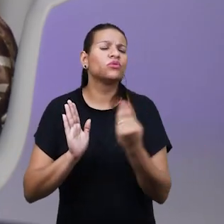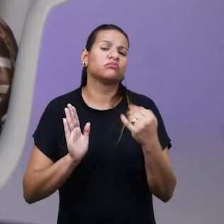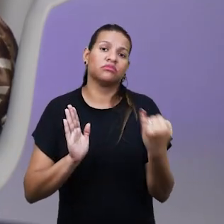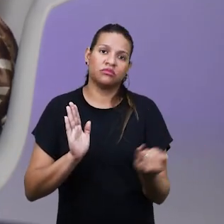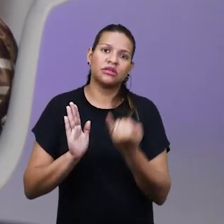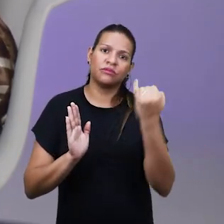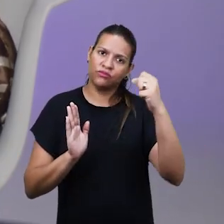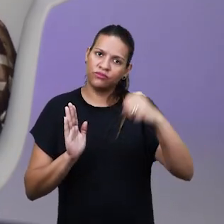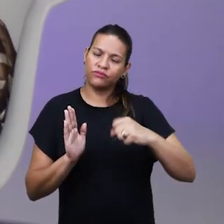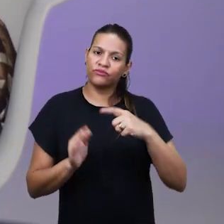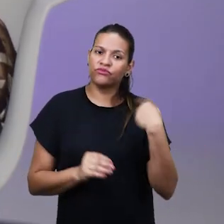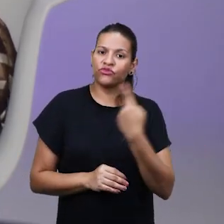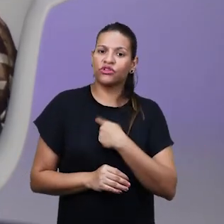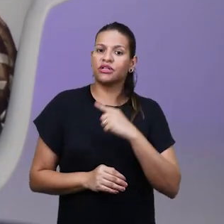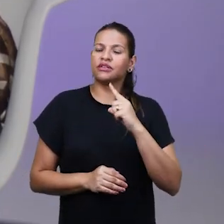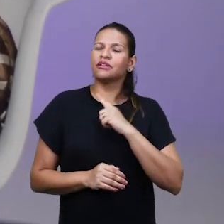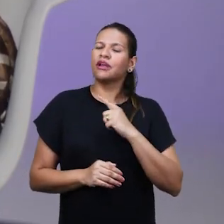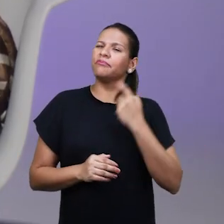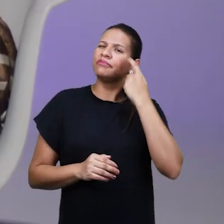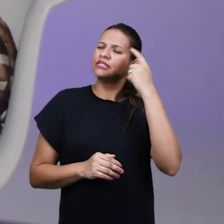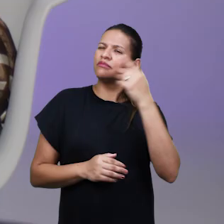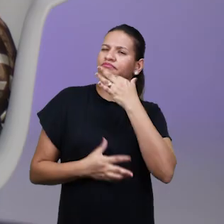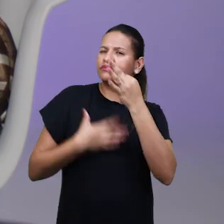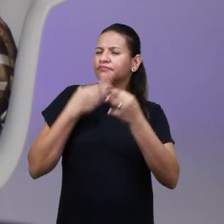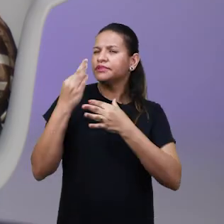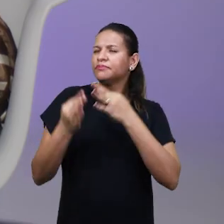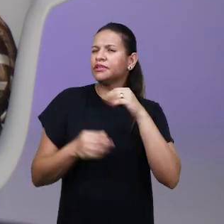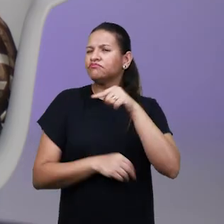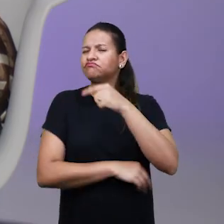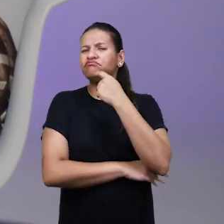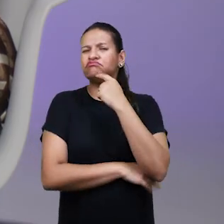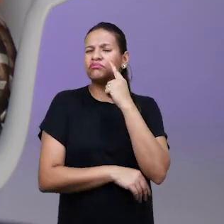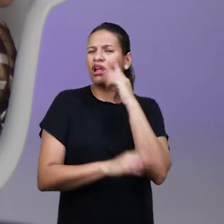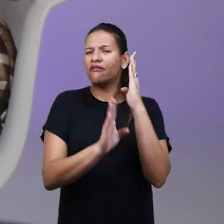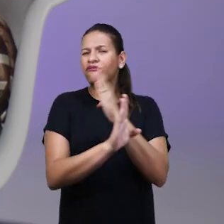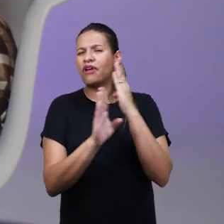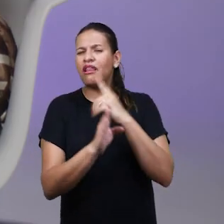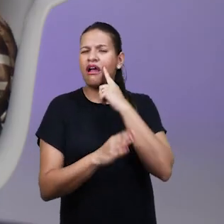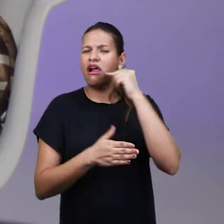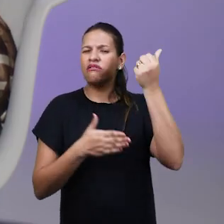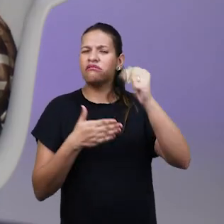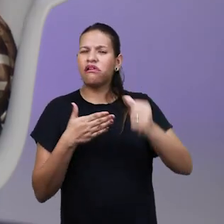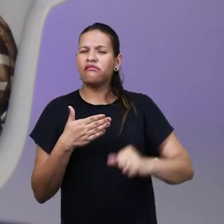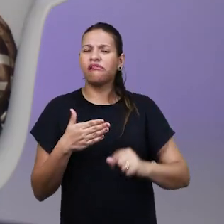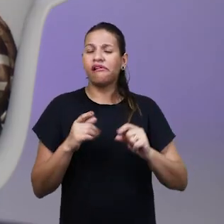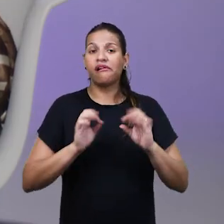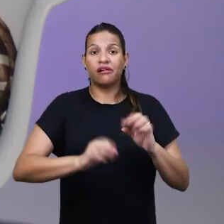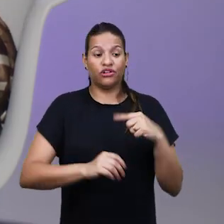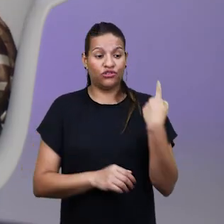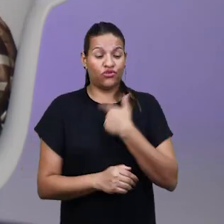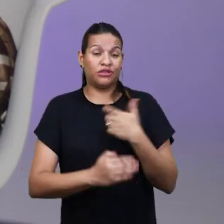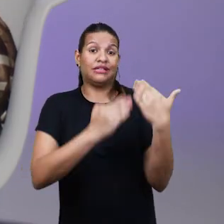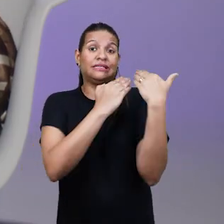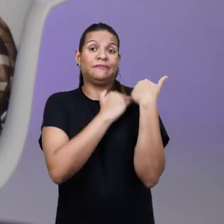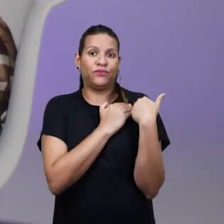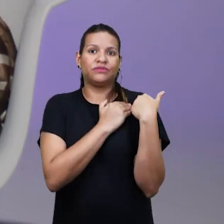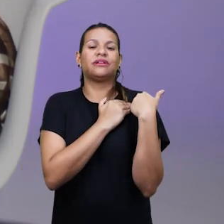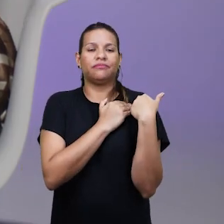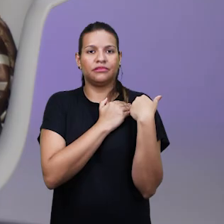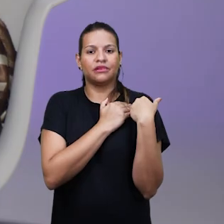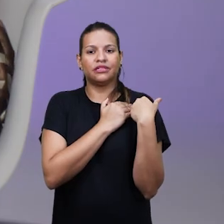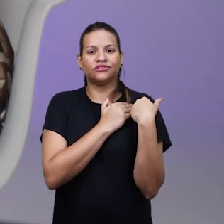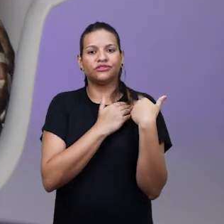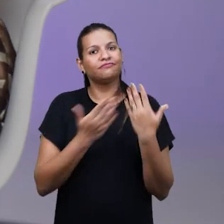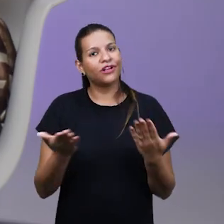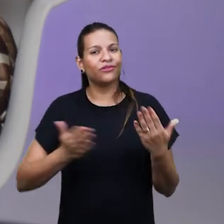Como acontece, onde denunciar. Isso é muito importante para a gente criar esse senso crítico, né? Essa sensibilidade, essa